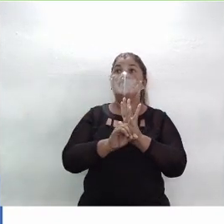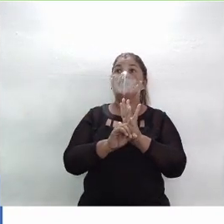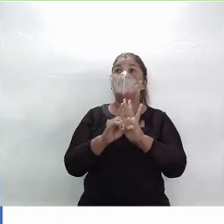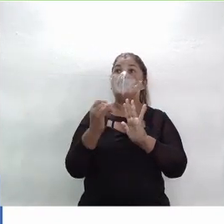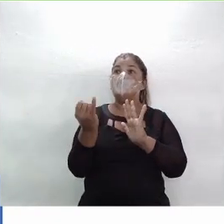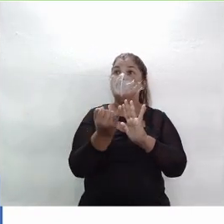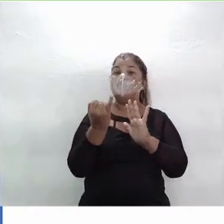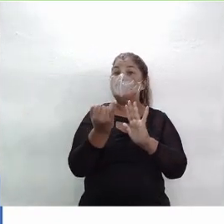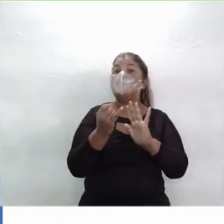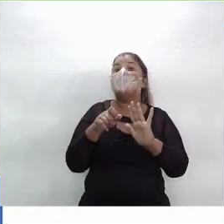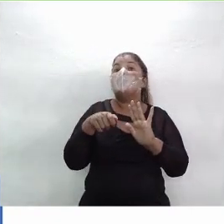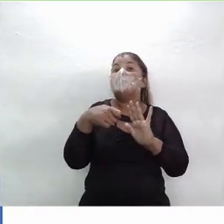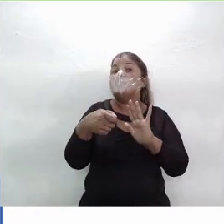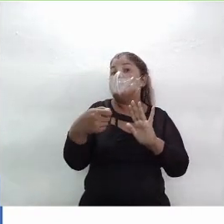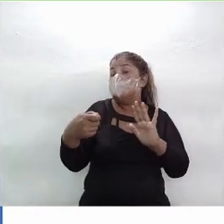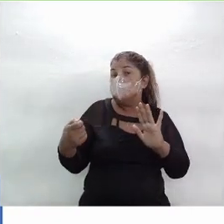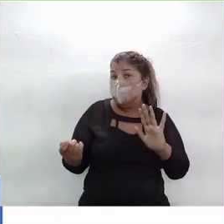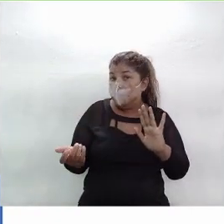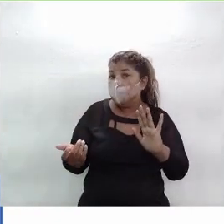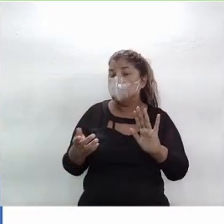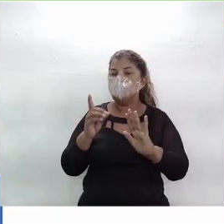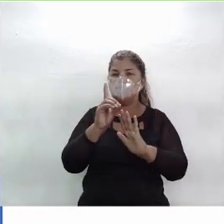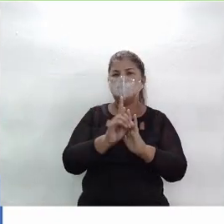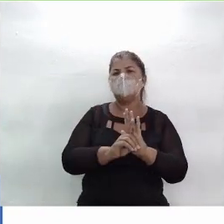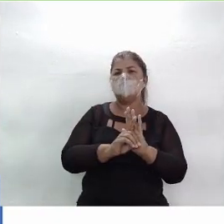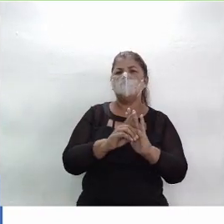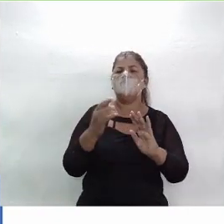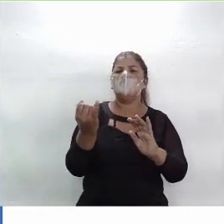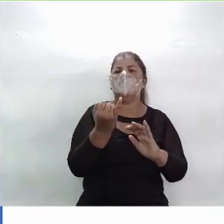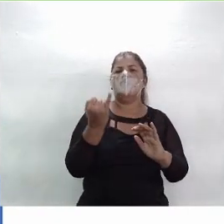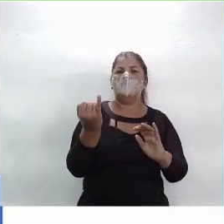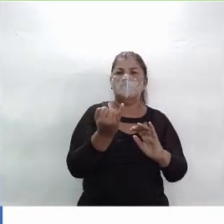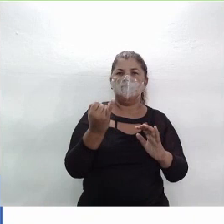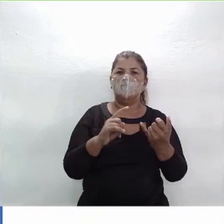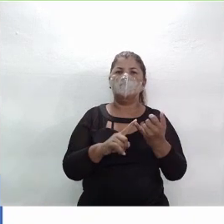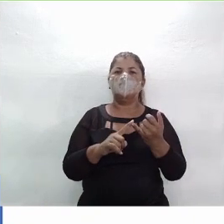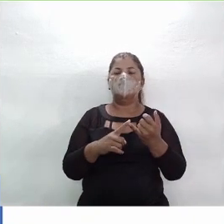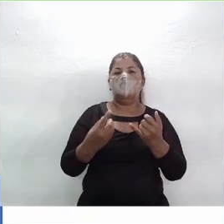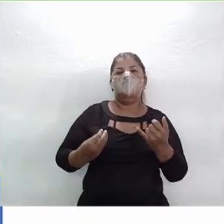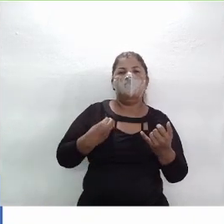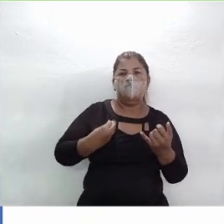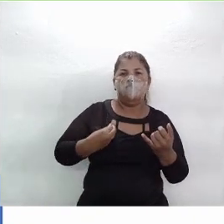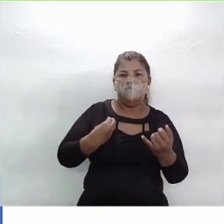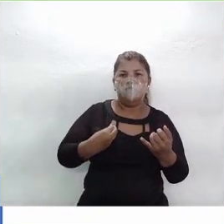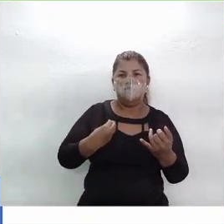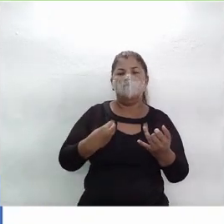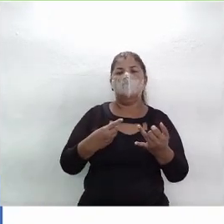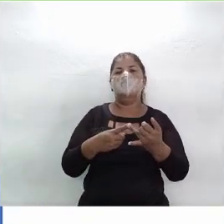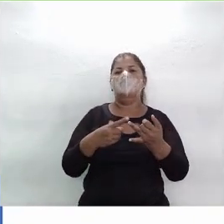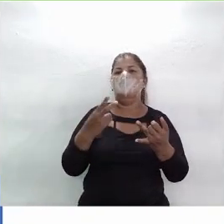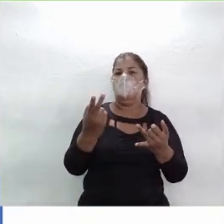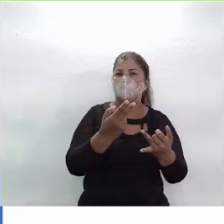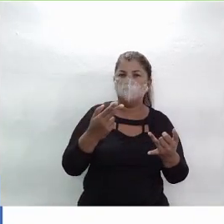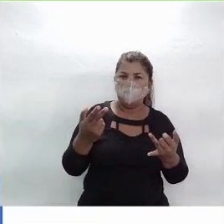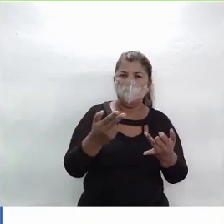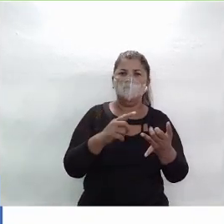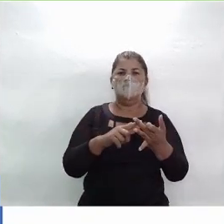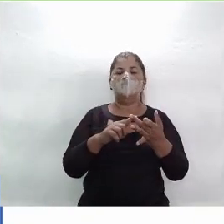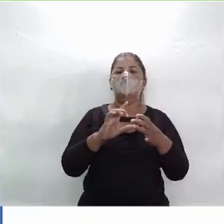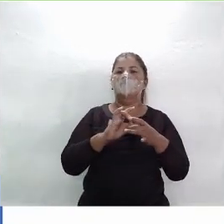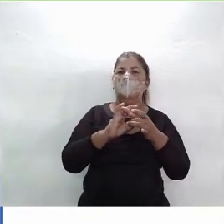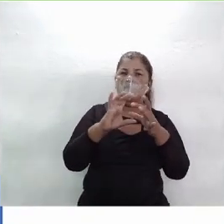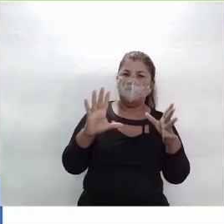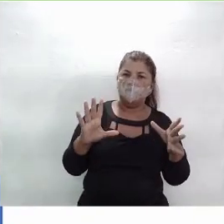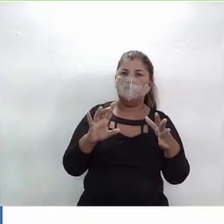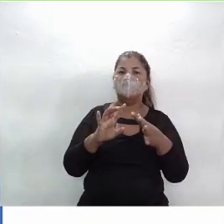fundamentais. Quais são os direitos fundamentais? Vamos ver? Os direitos à vida, à igualdade, à